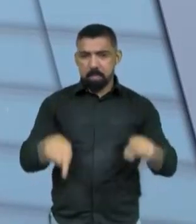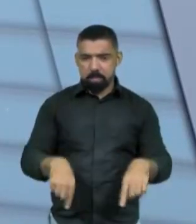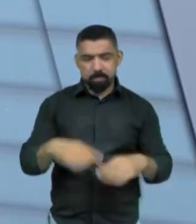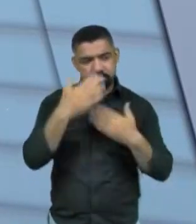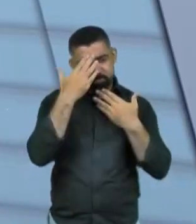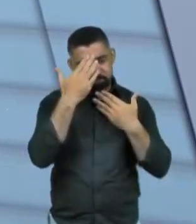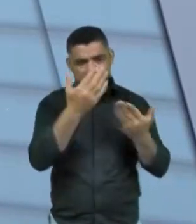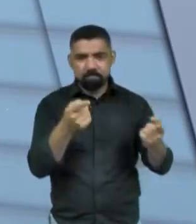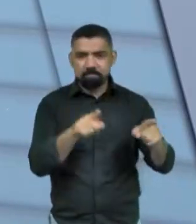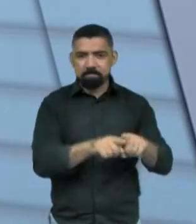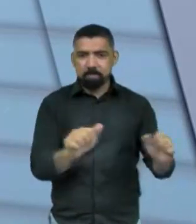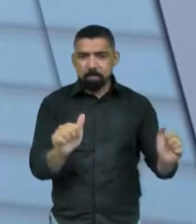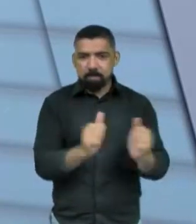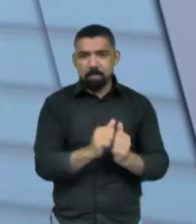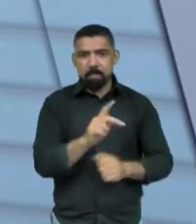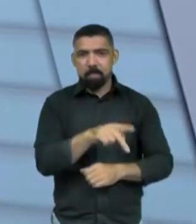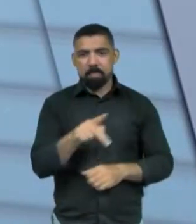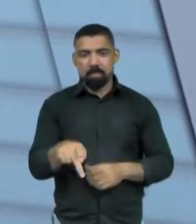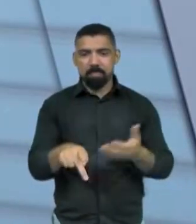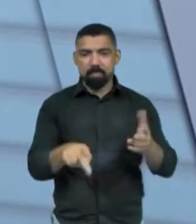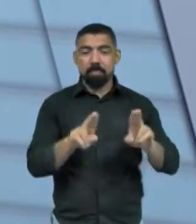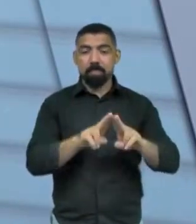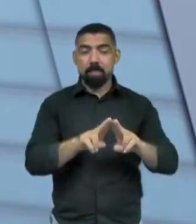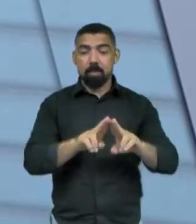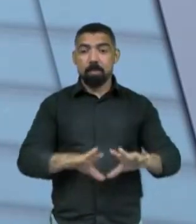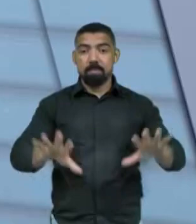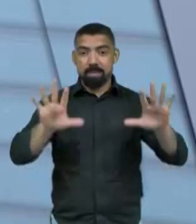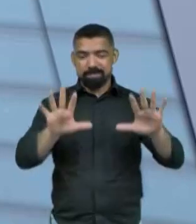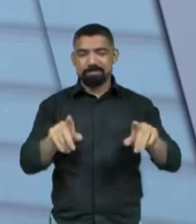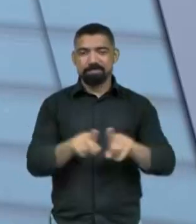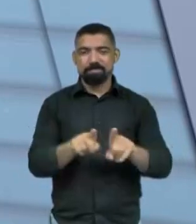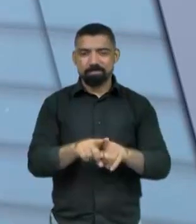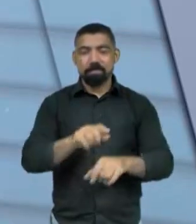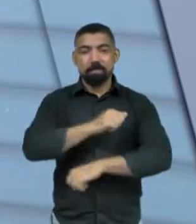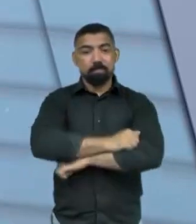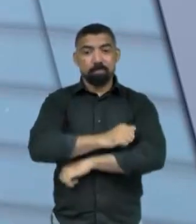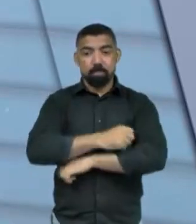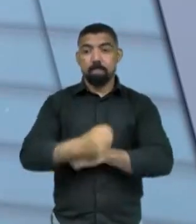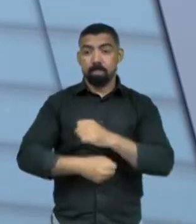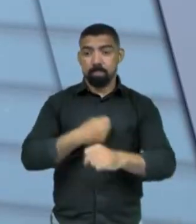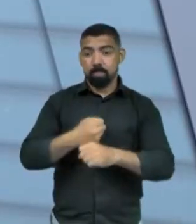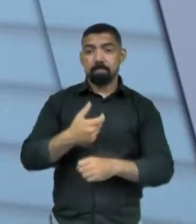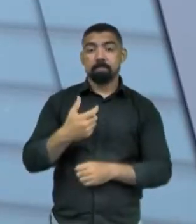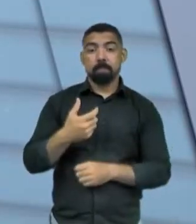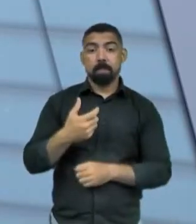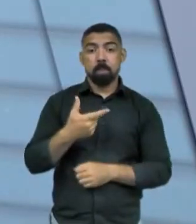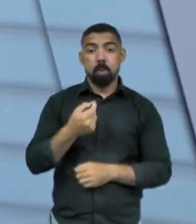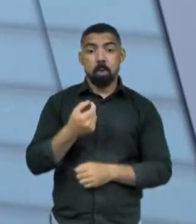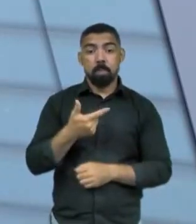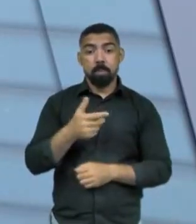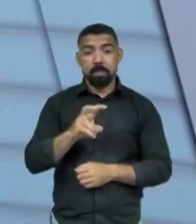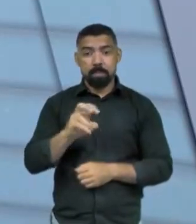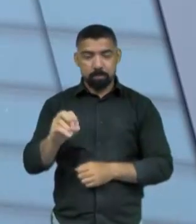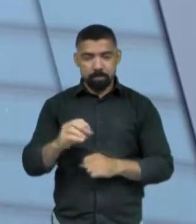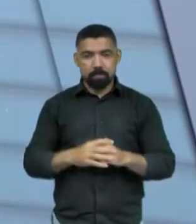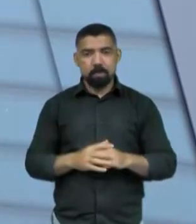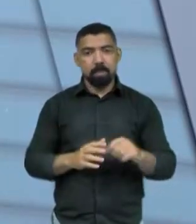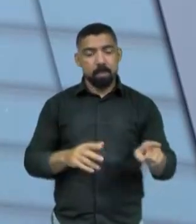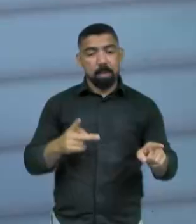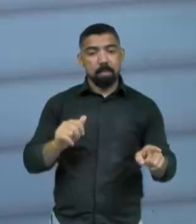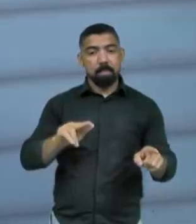parceria com o professor, com a Universidade Federal, com a Plataforma Ceará 2050. O professor José de Paula Barros Neto está aqui